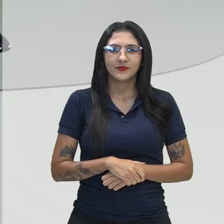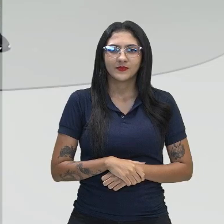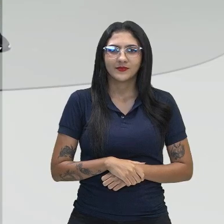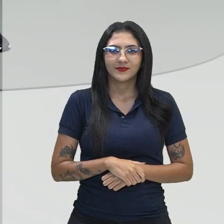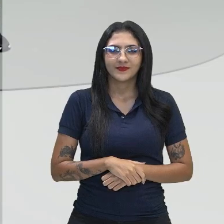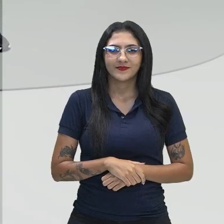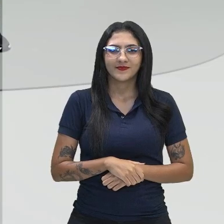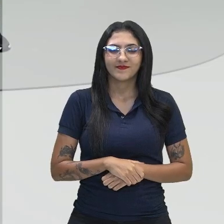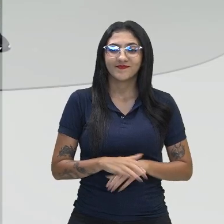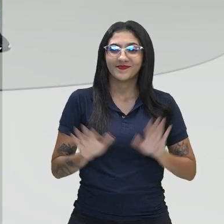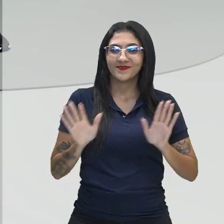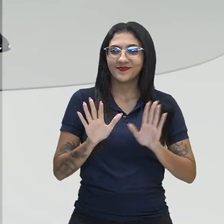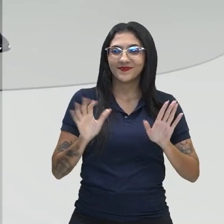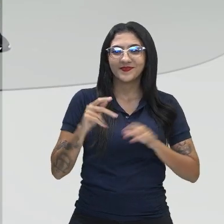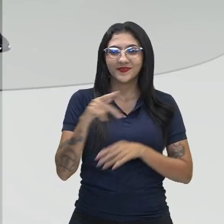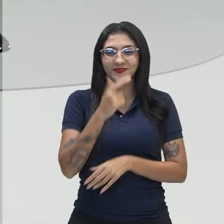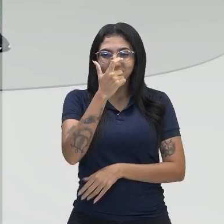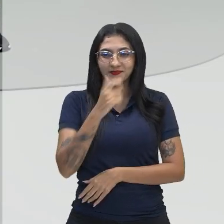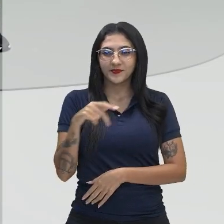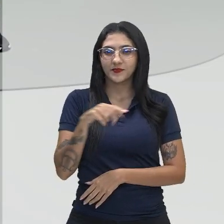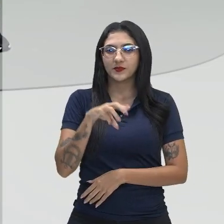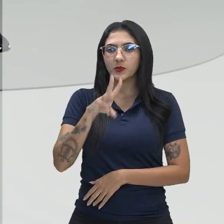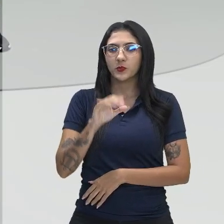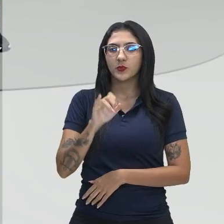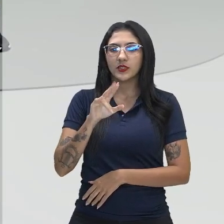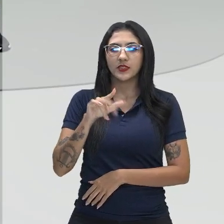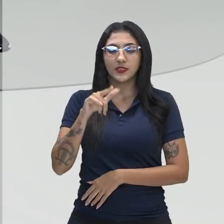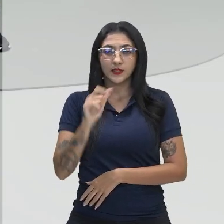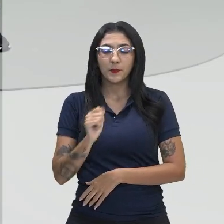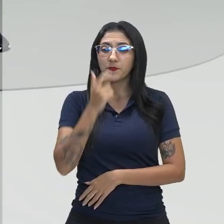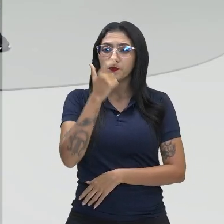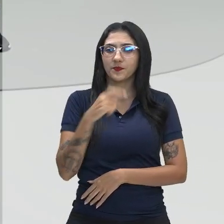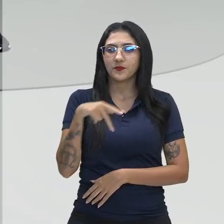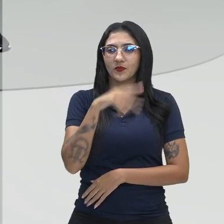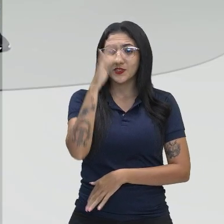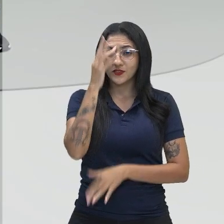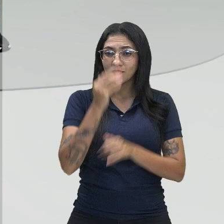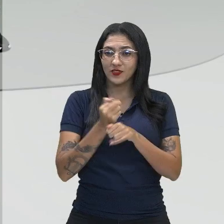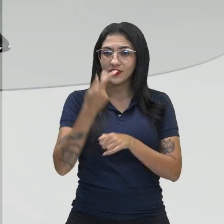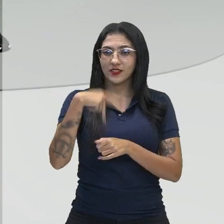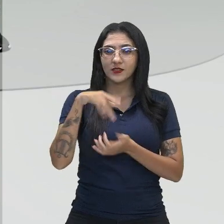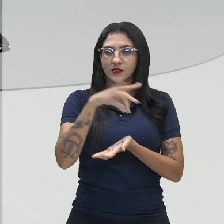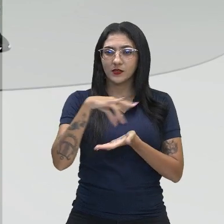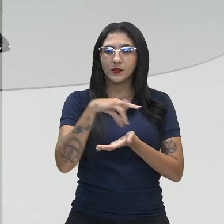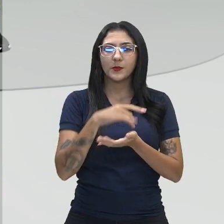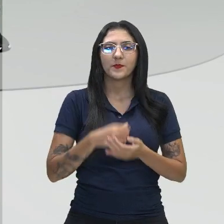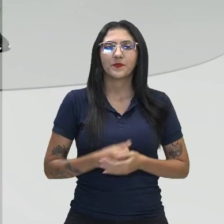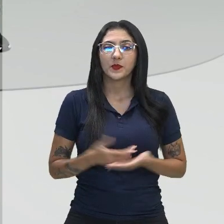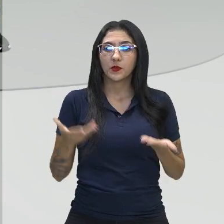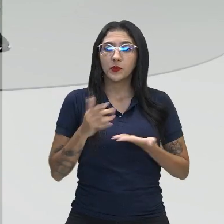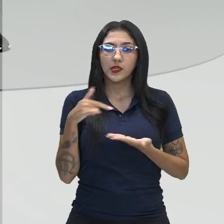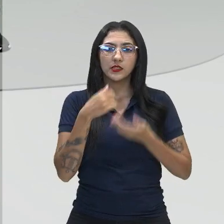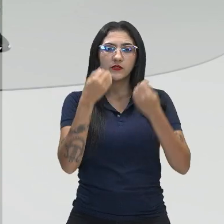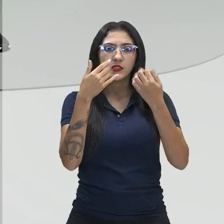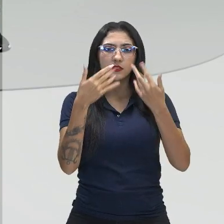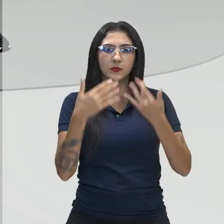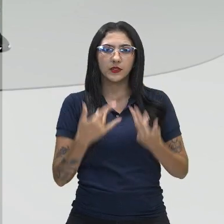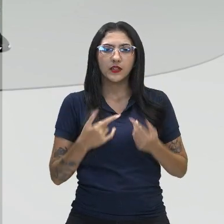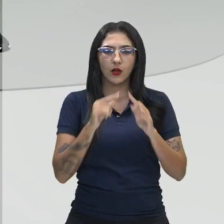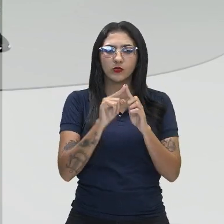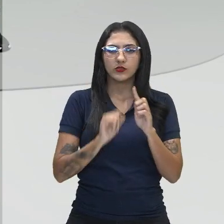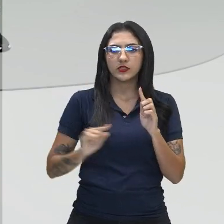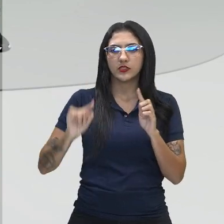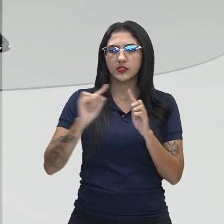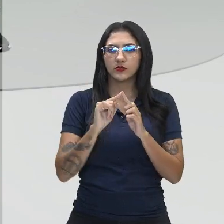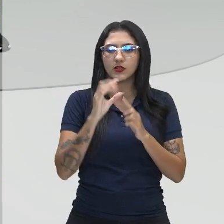Olá pessoal, eu sou o professor William Costa, sou professor de Física aqui do CMEAN e hoje nós vamos falar sobre o ciclo de Otto.